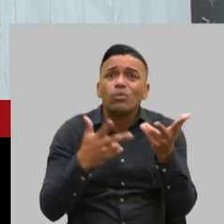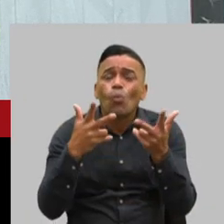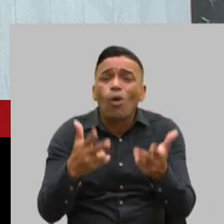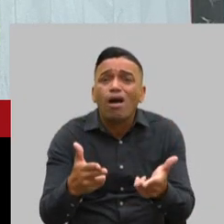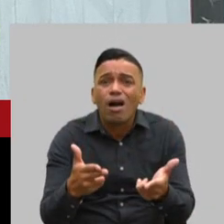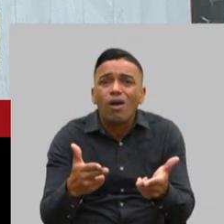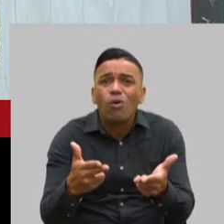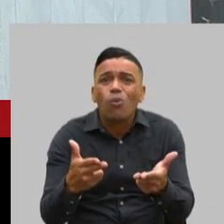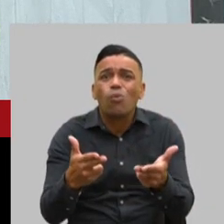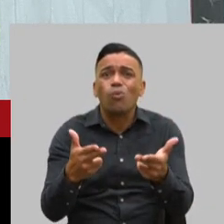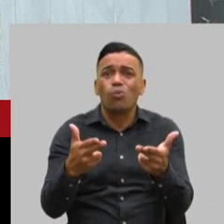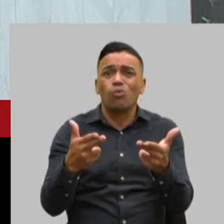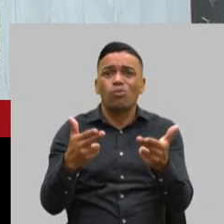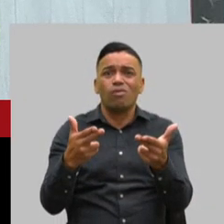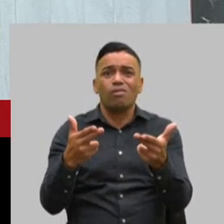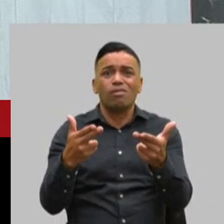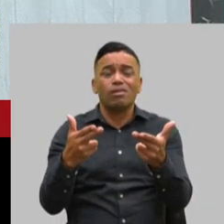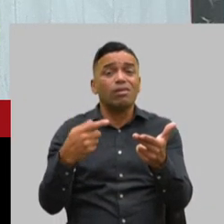Páscoa.